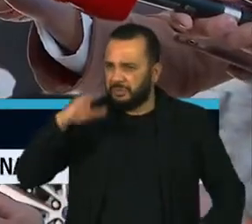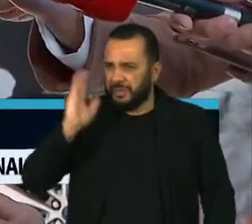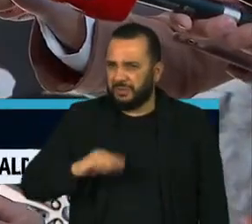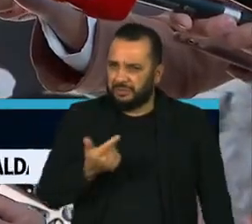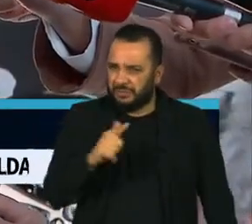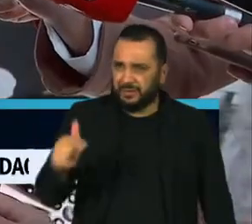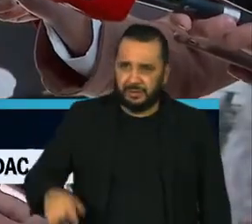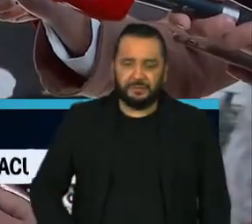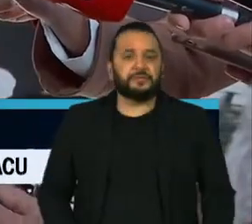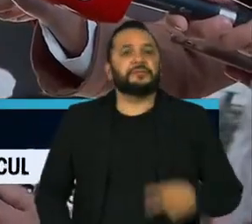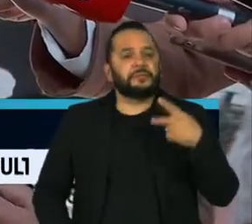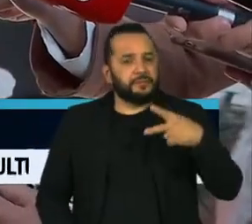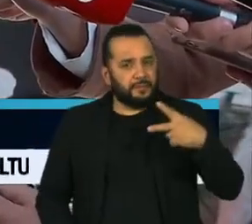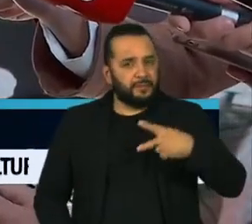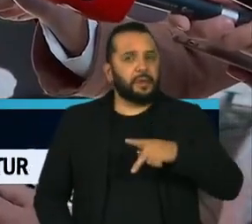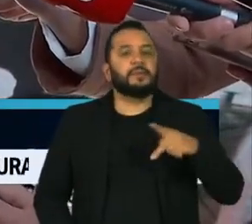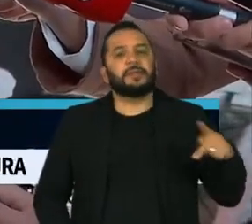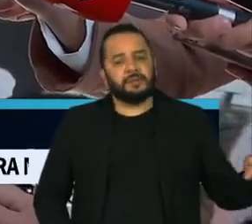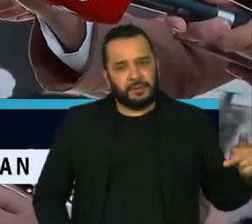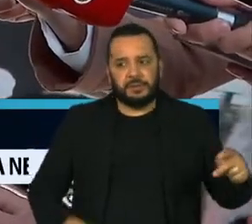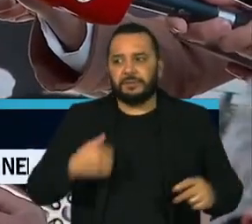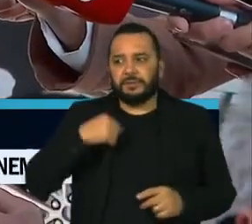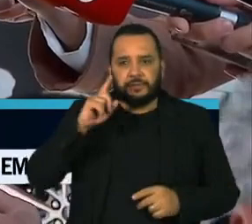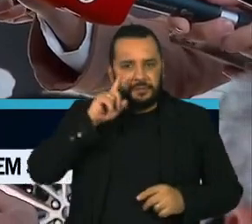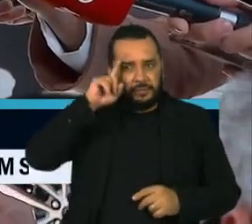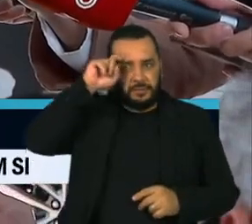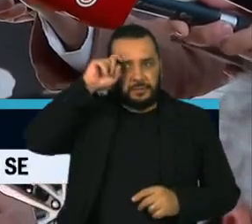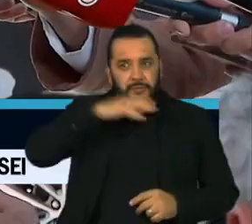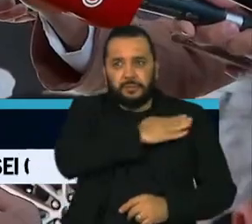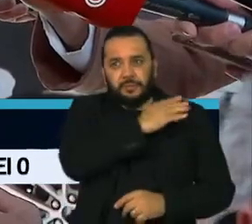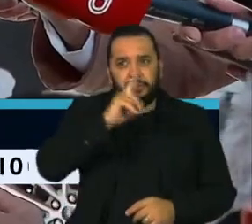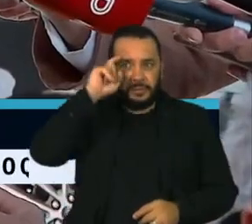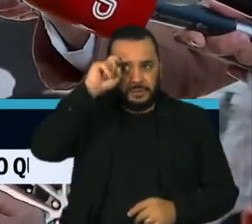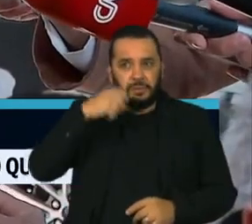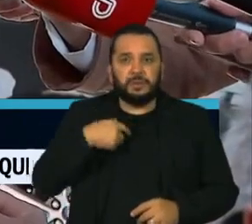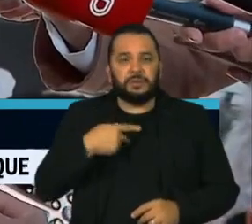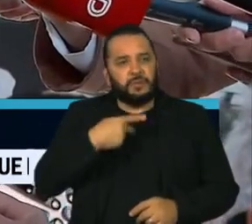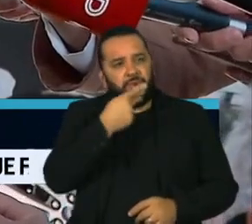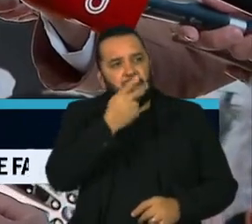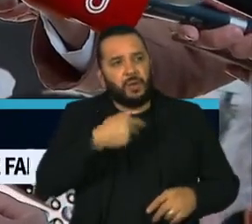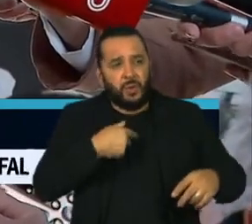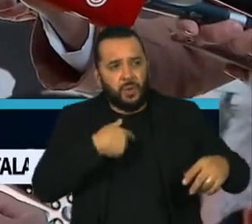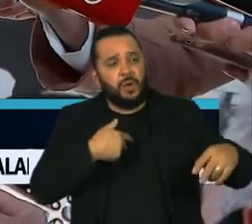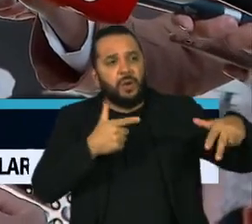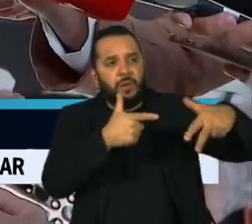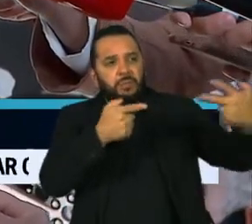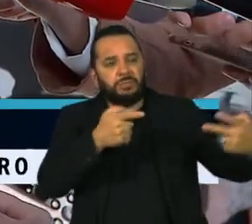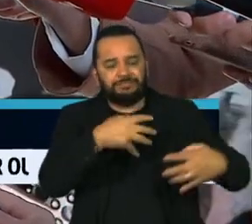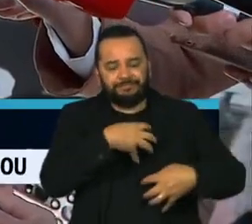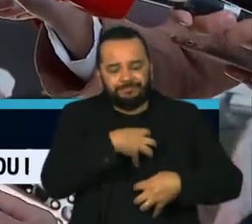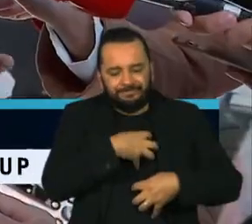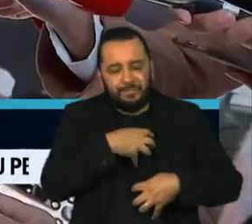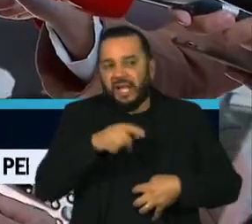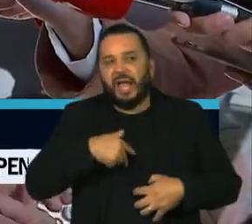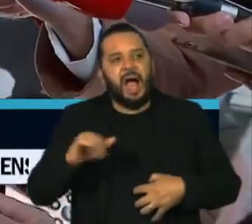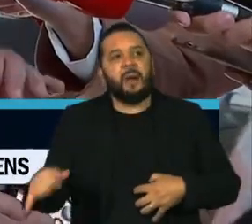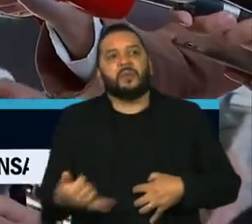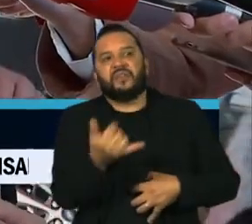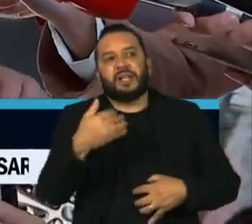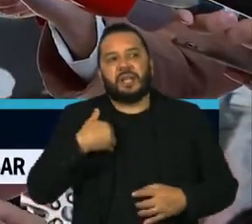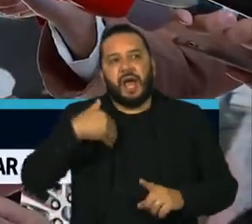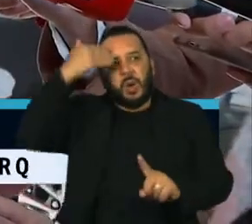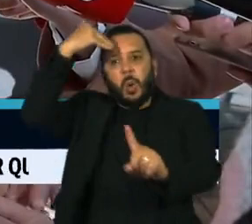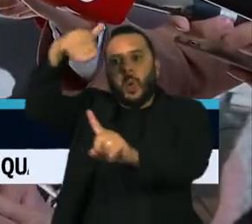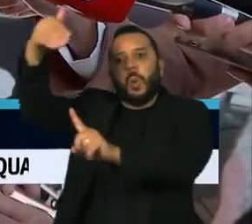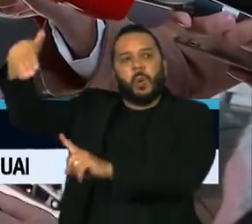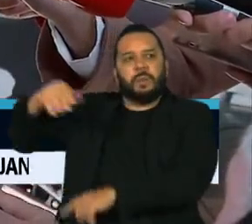O vice-presidente Hamilton Mourão lamentou o assassinato, mas disse que não deve haver exploração política. Para mim, é um evento